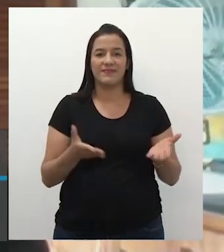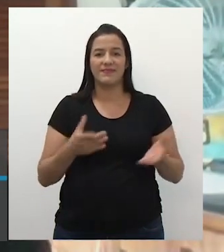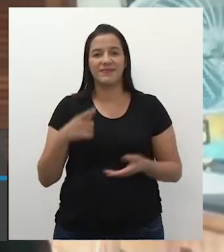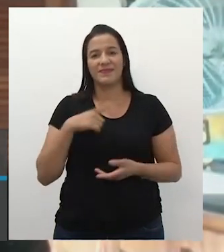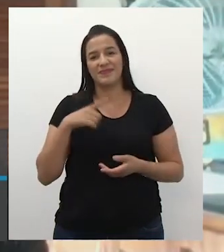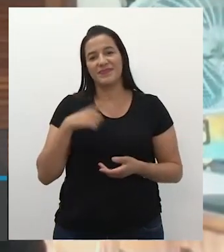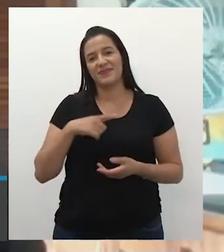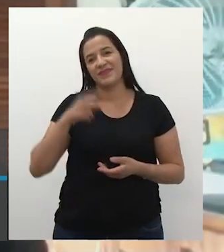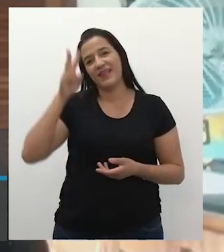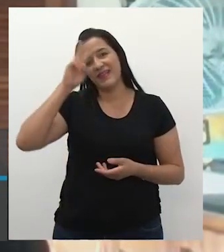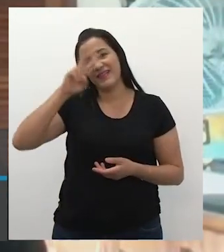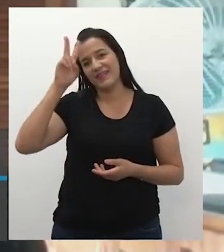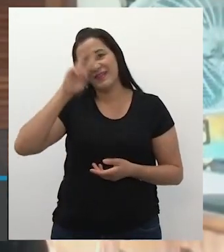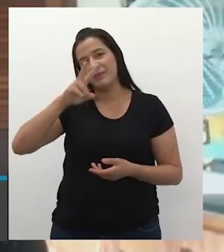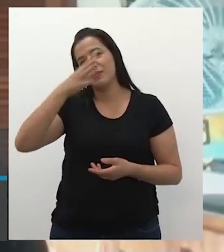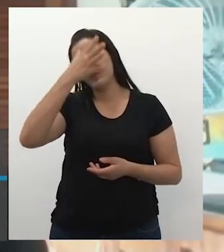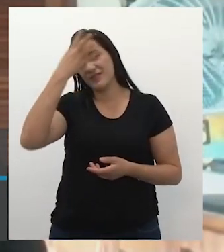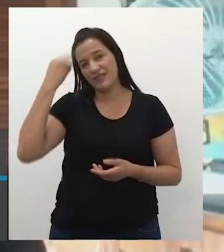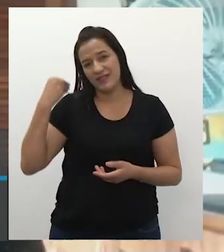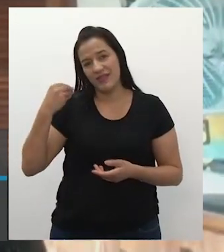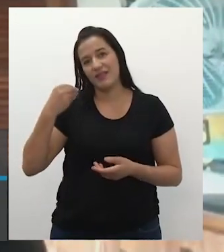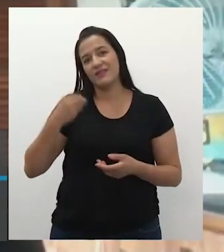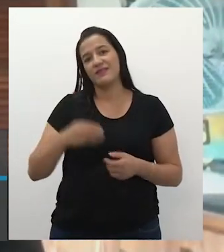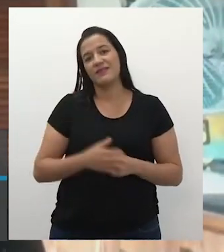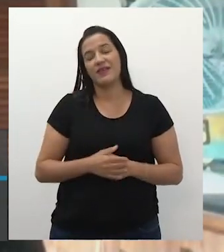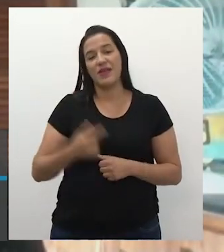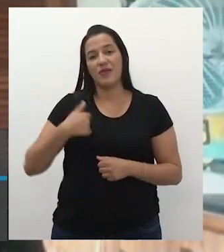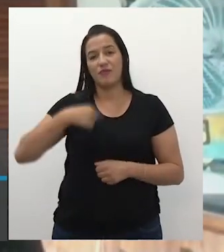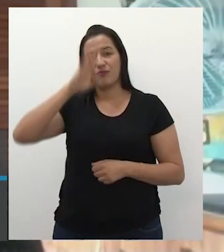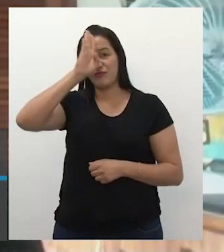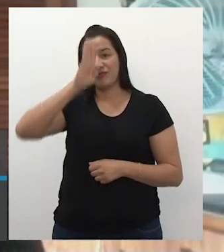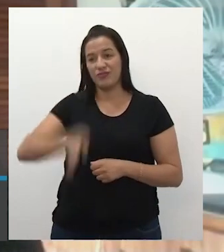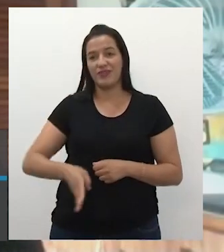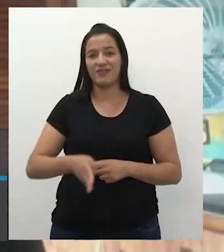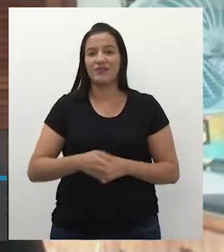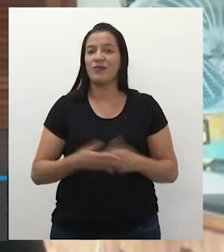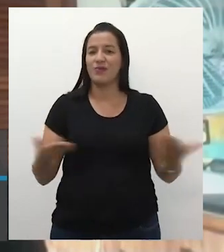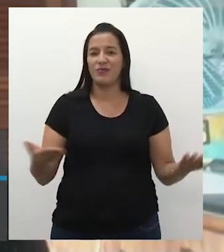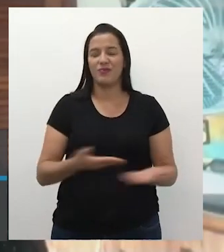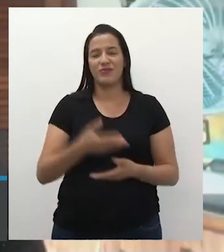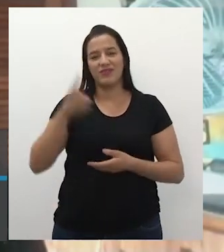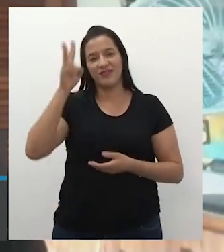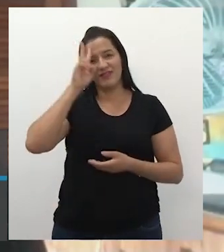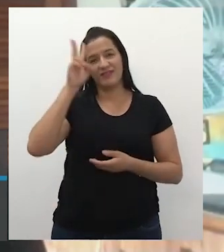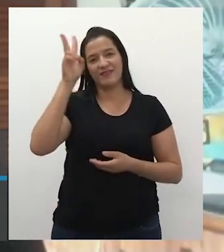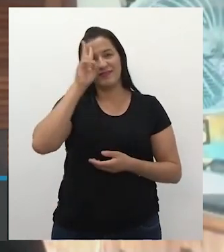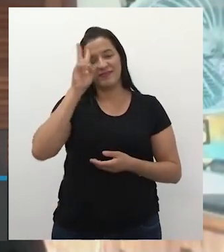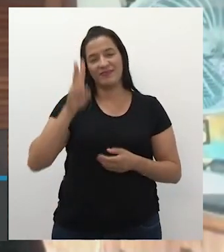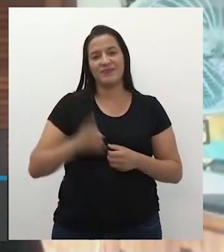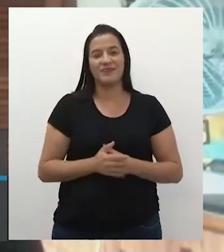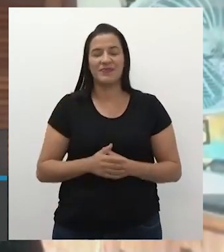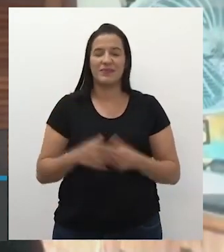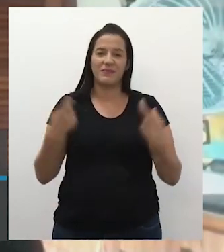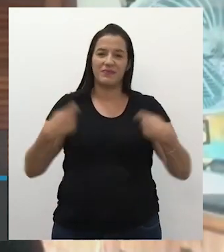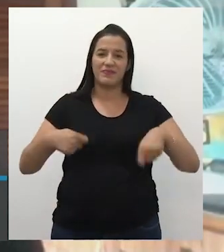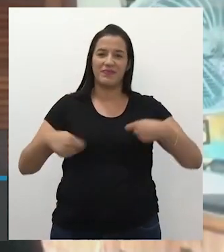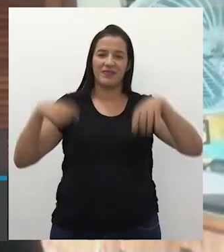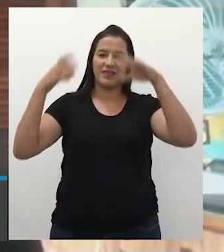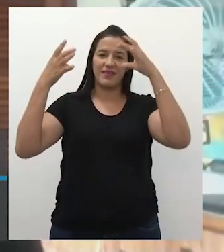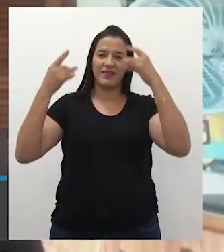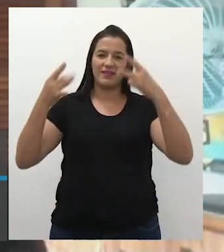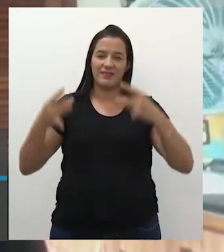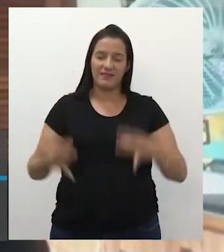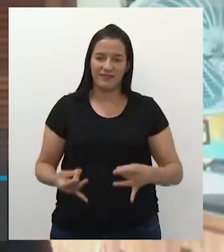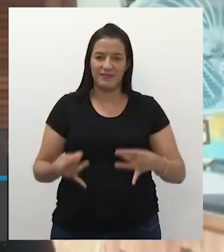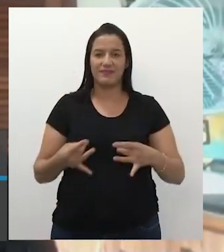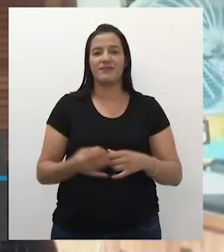não esquece de colocar ali, eu já vou direto. Hoje é segunda, dia de lixo. Isso é descritivo. Né? Então,